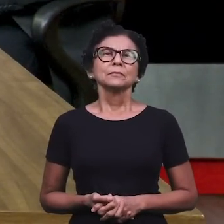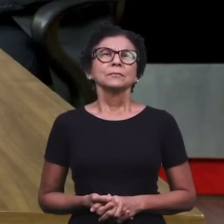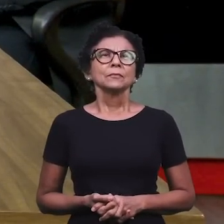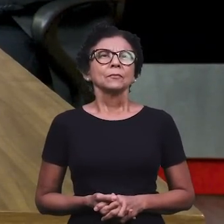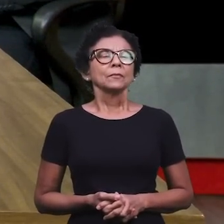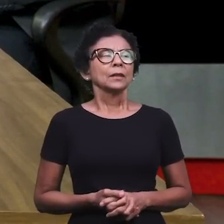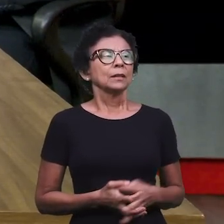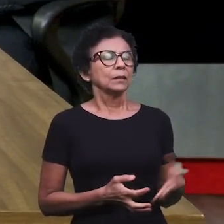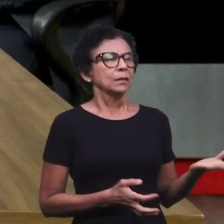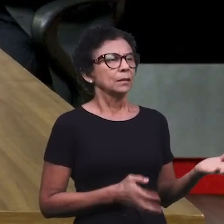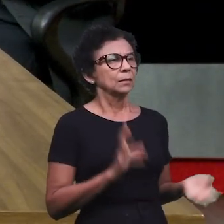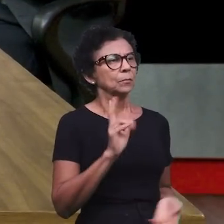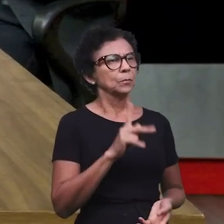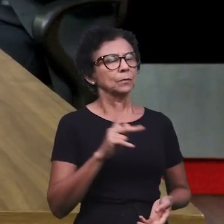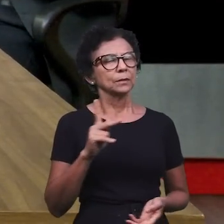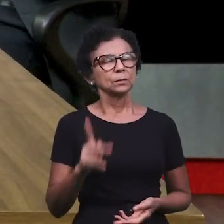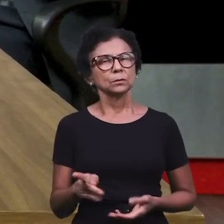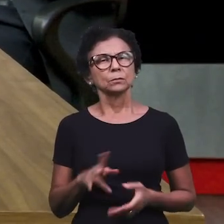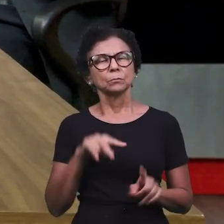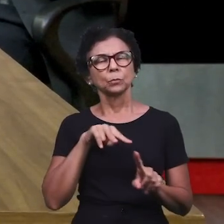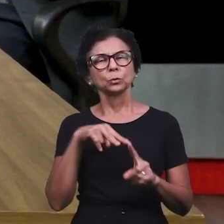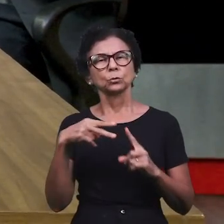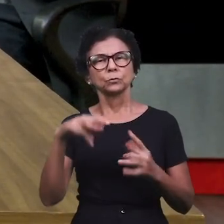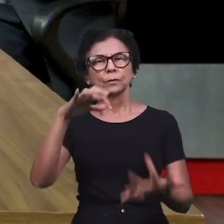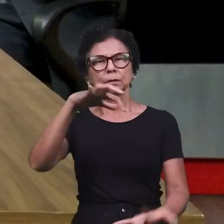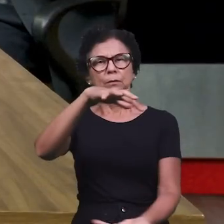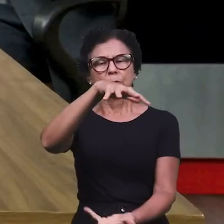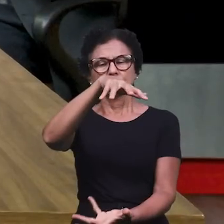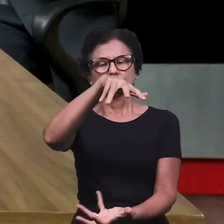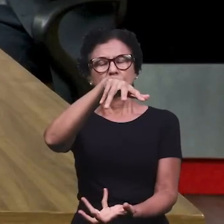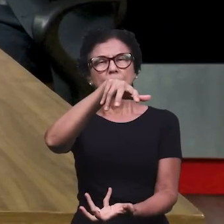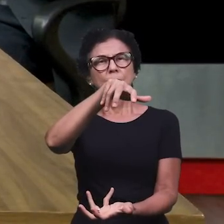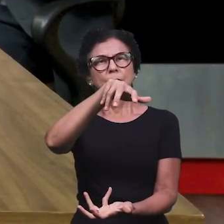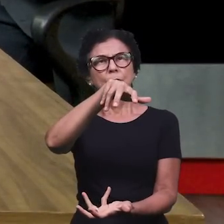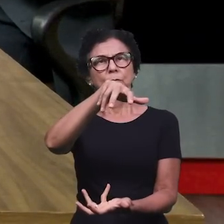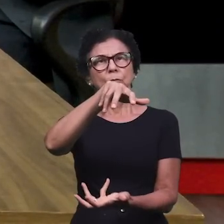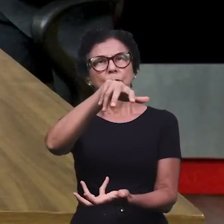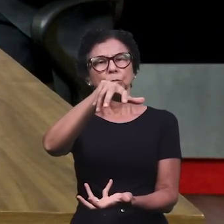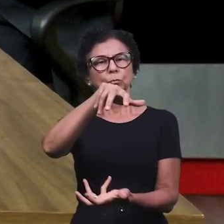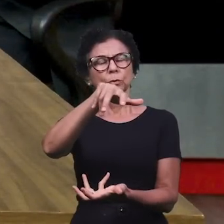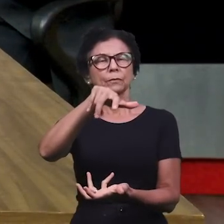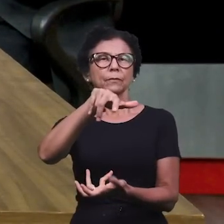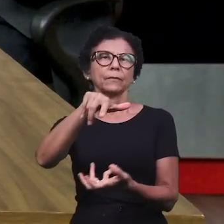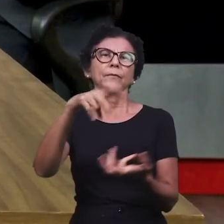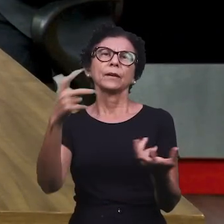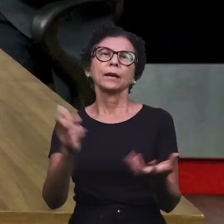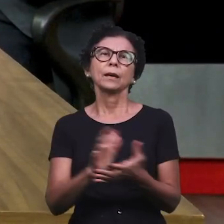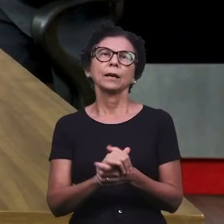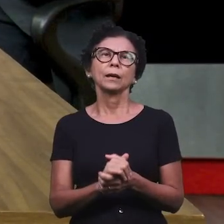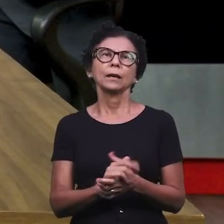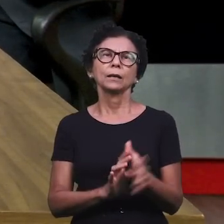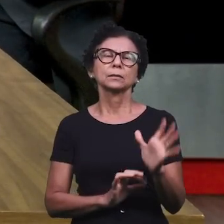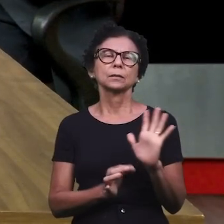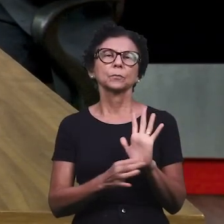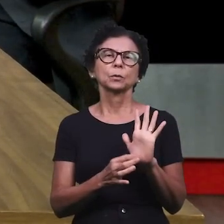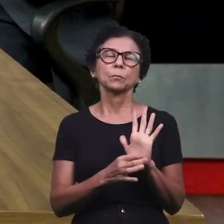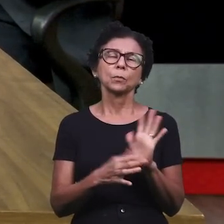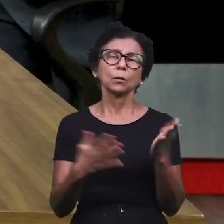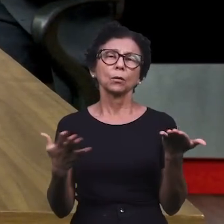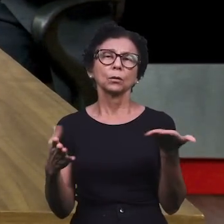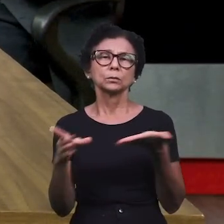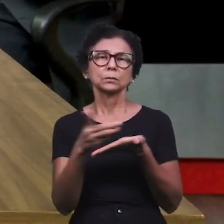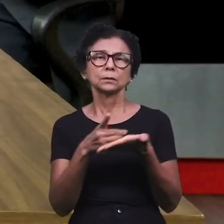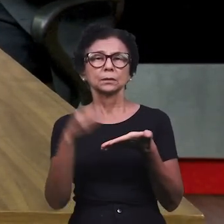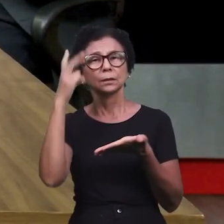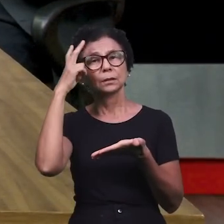Extraordinário. Professor Cleiton, e do ponto de vista do universo, o que a gente pode falar a respeito dessa proposta do design